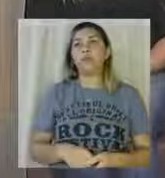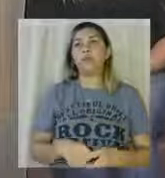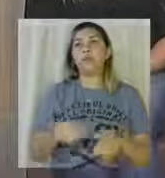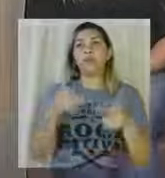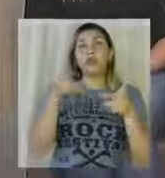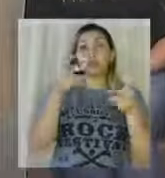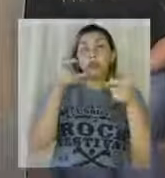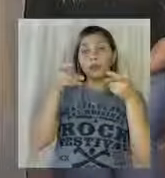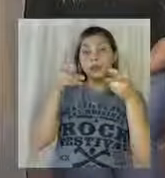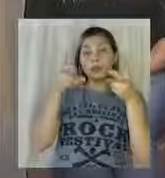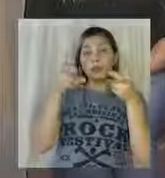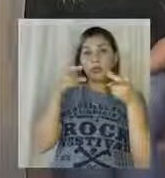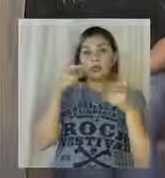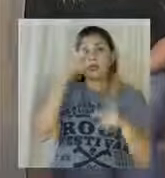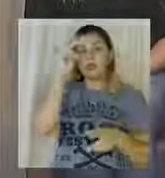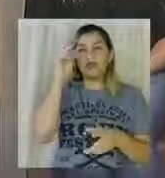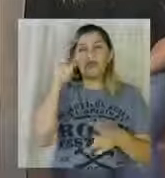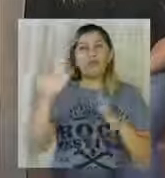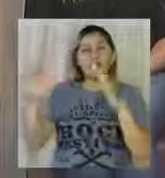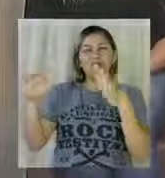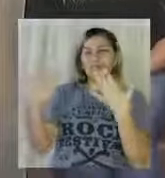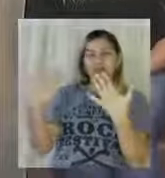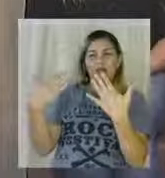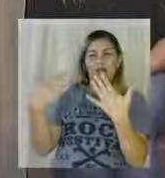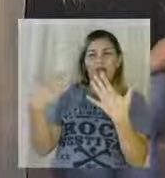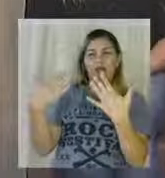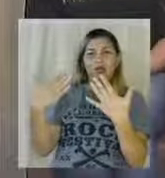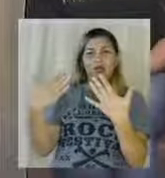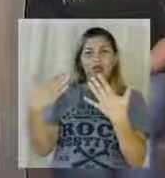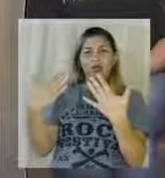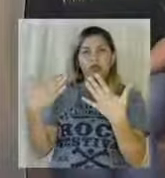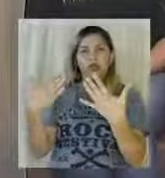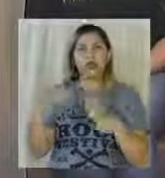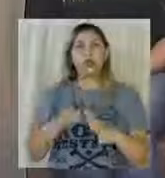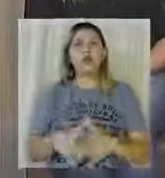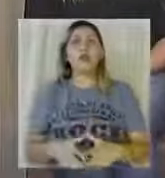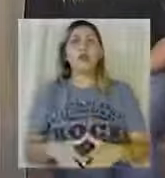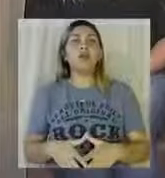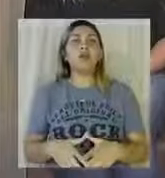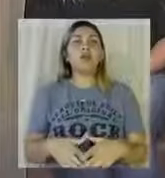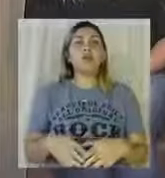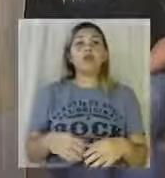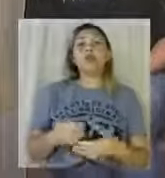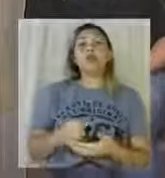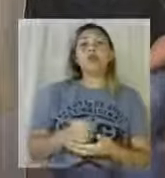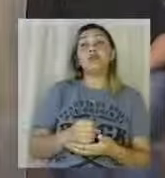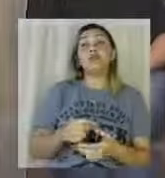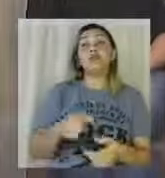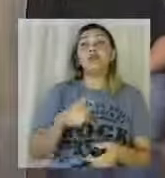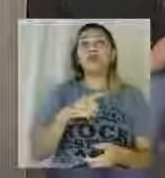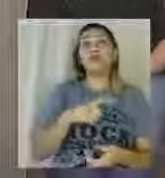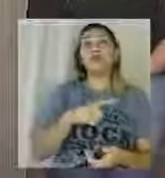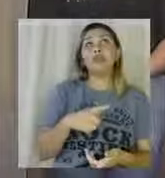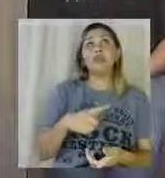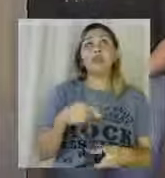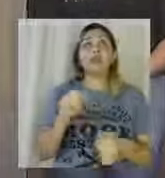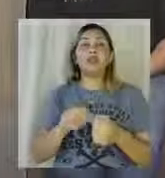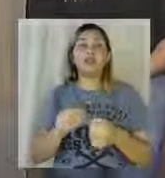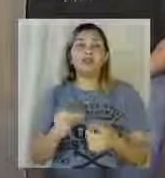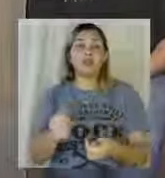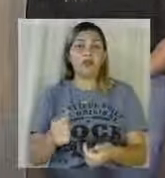Percebi que as pessoas não prestam muita atenção. Às vezes, a oportunidade, currículo, a gente tem que fazer,